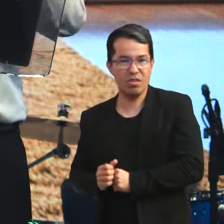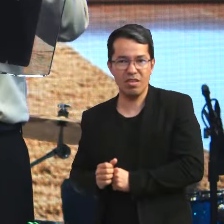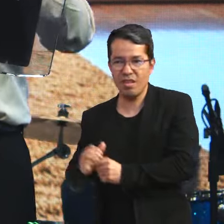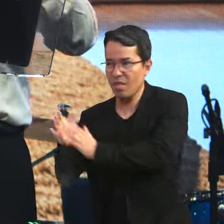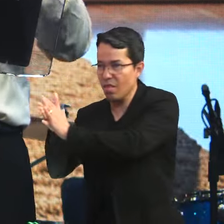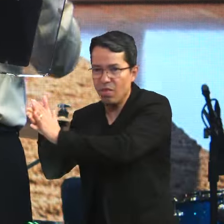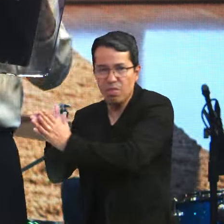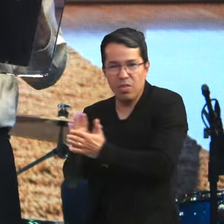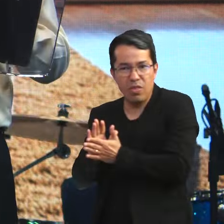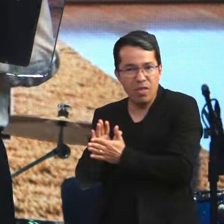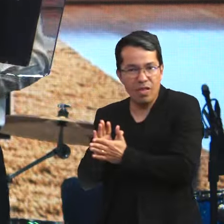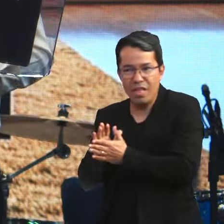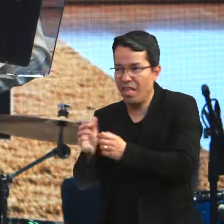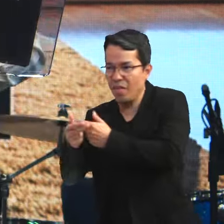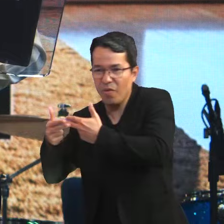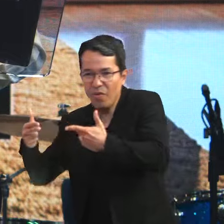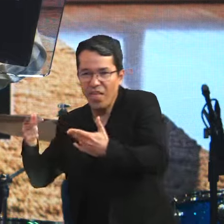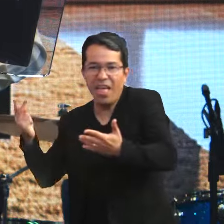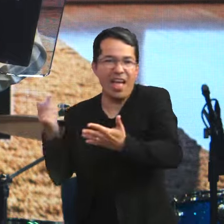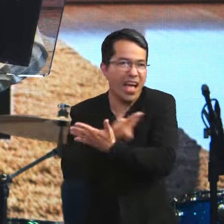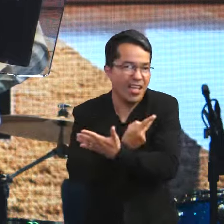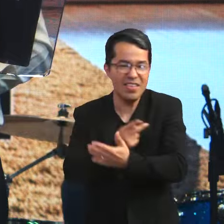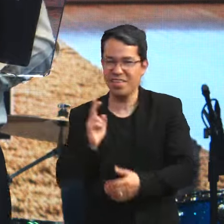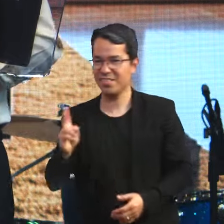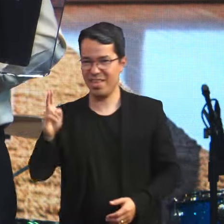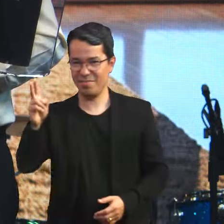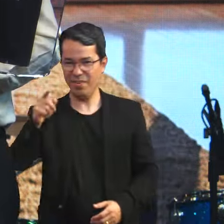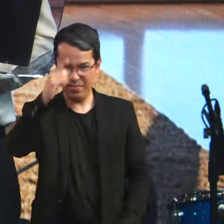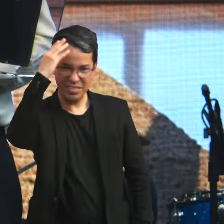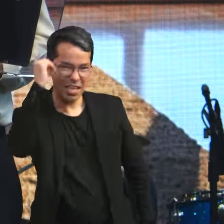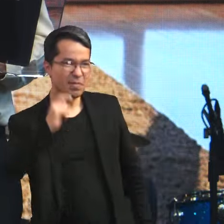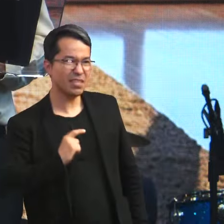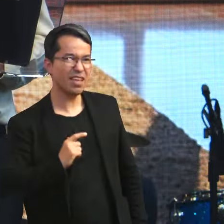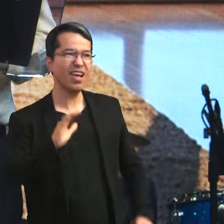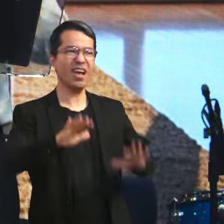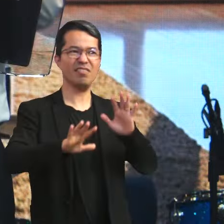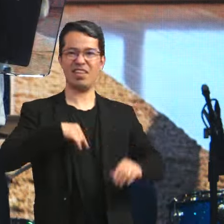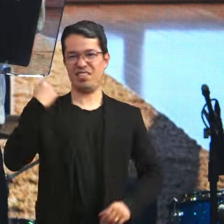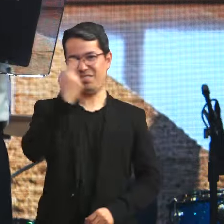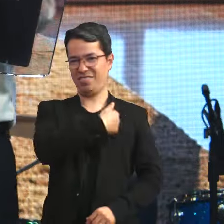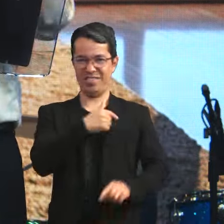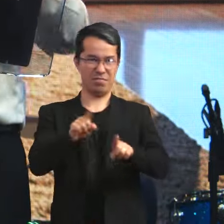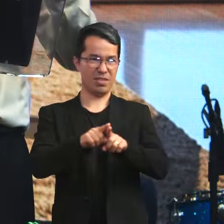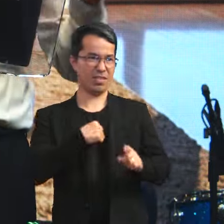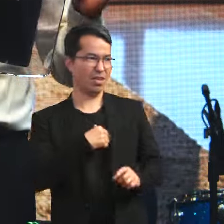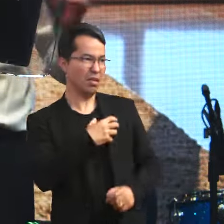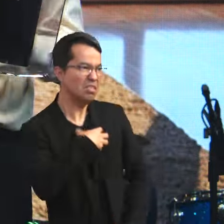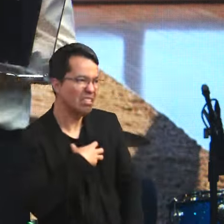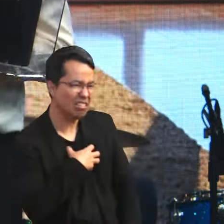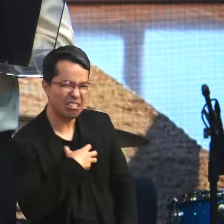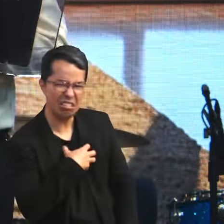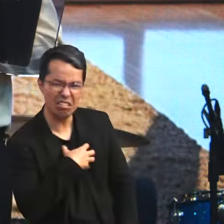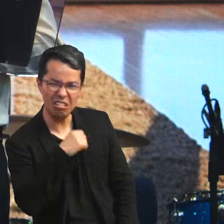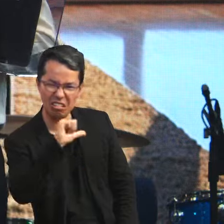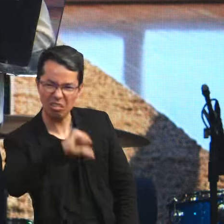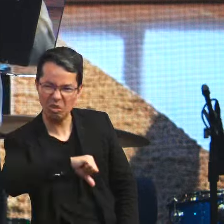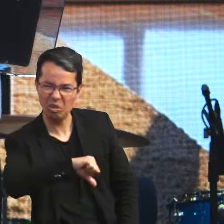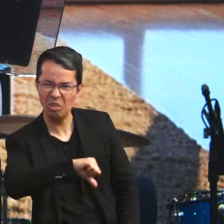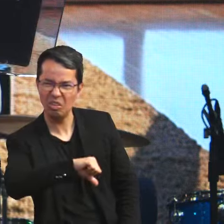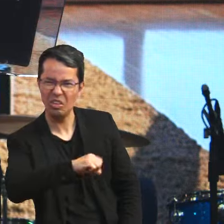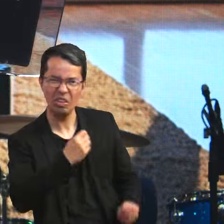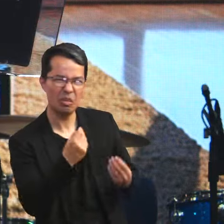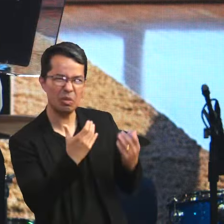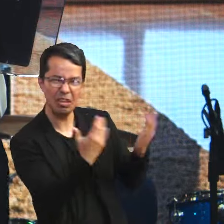se dar situaes incómodas haverão situações desconfortáveis Pero medio deo no meio deo